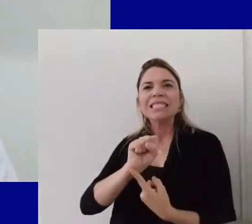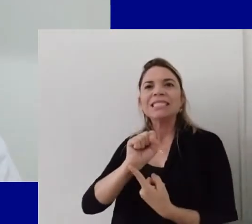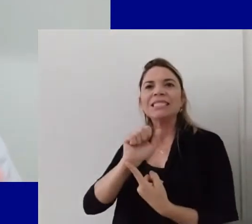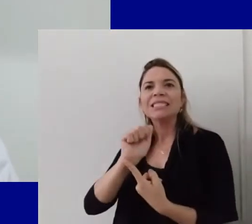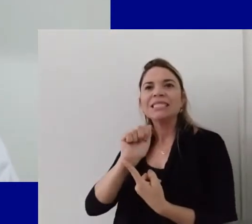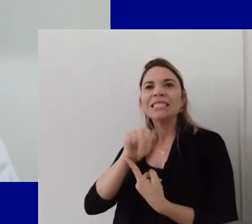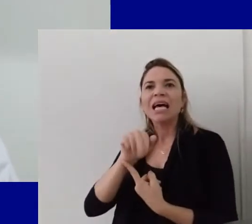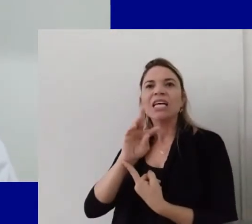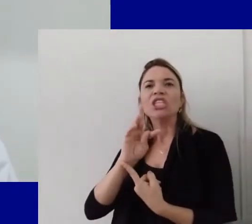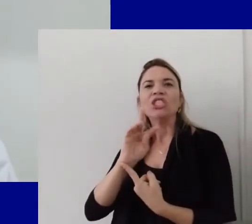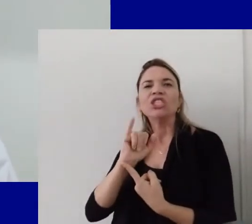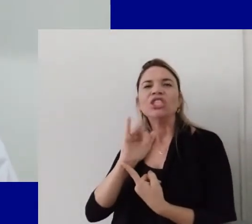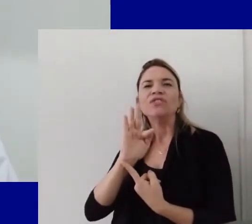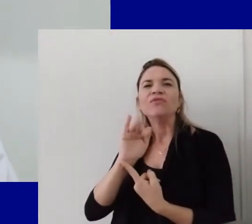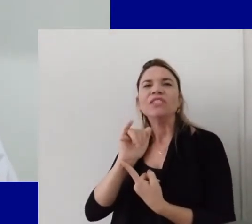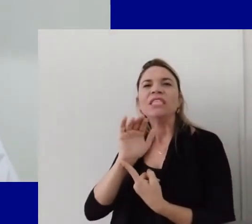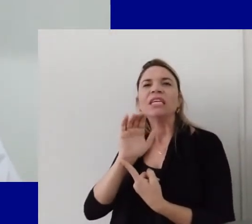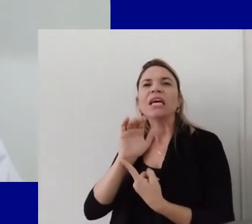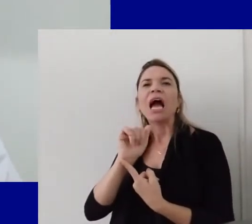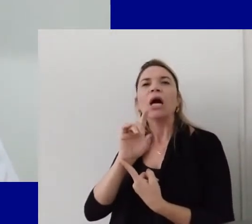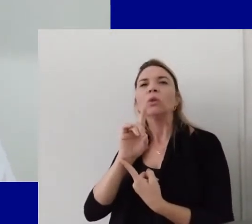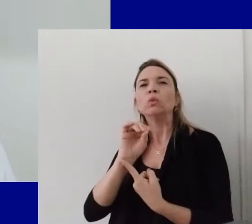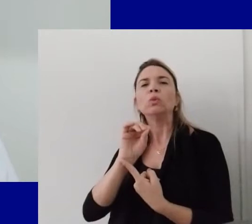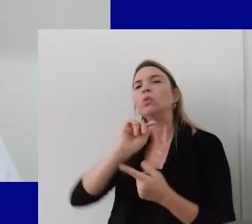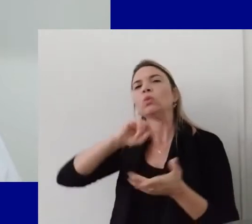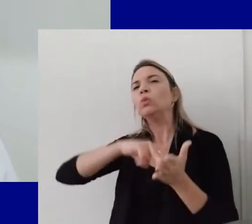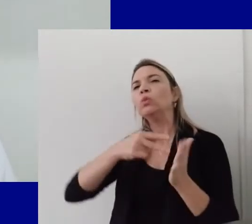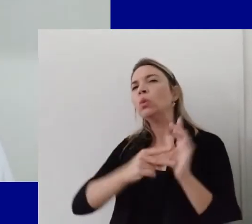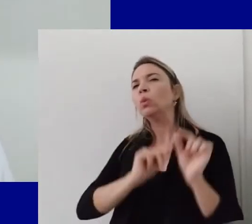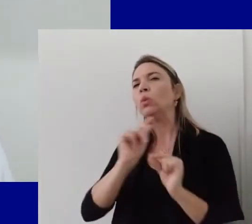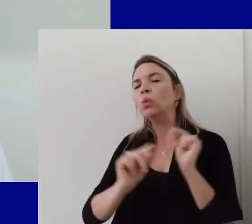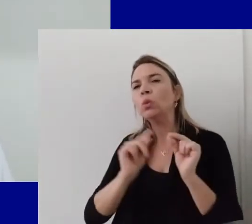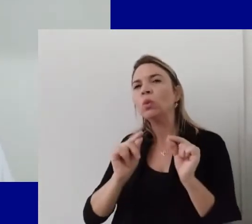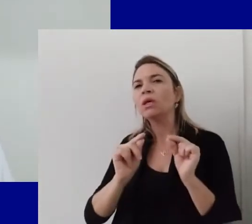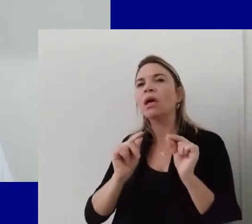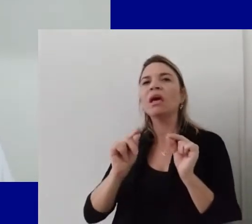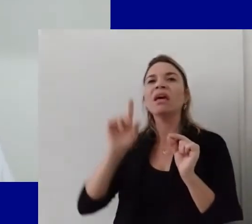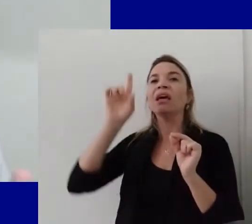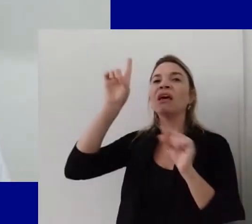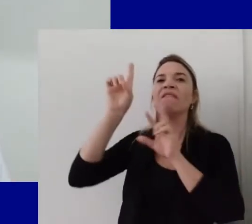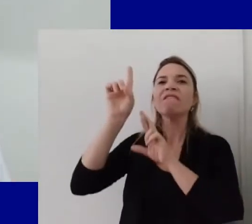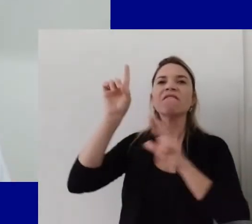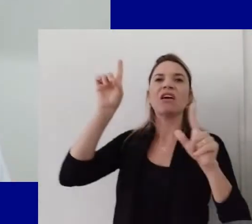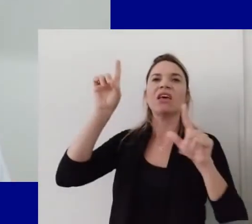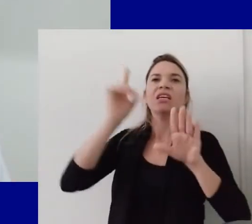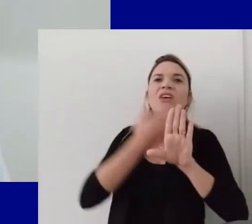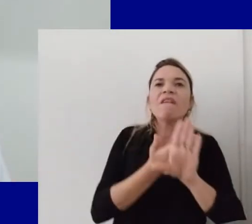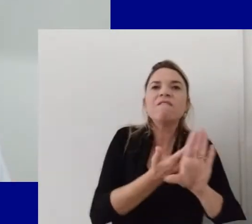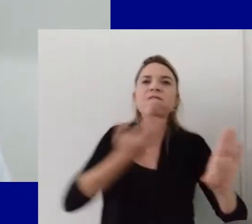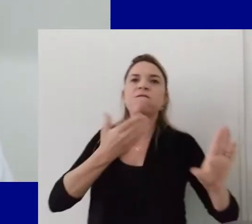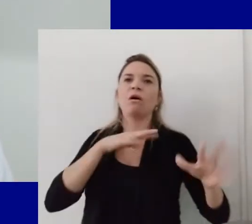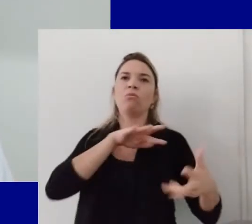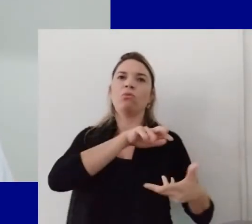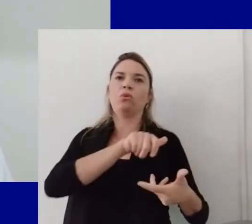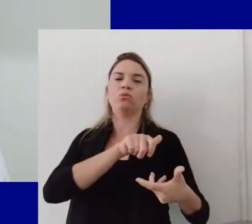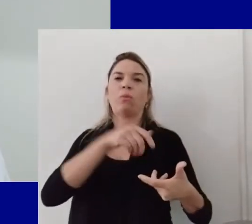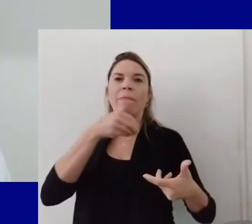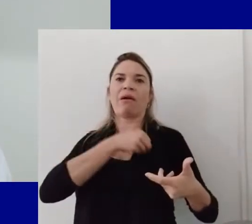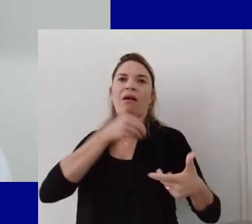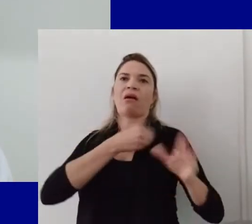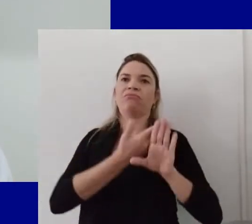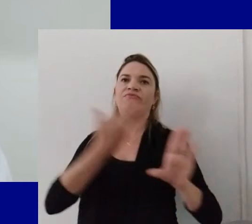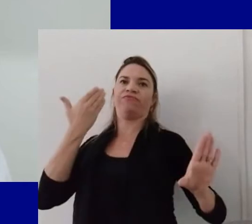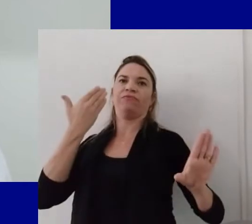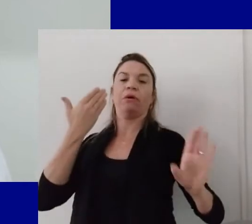separado é o seu nome, que traduz o seu ser, o seu caráter, a sua santidade. Então, quando